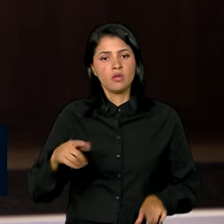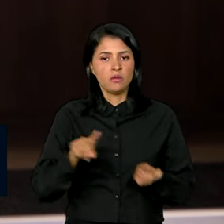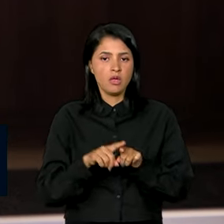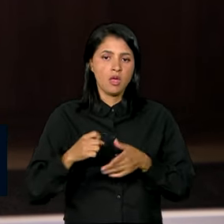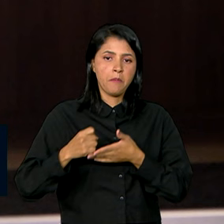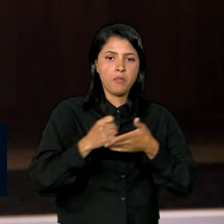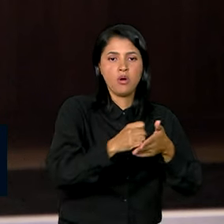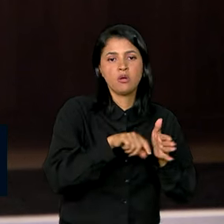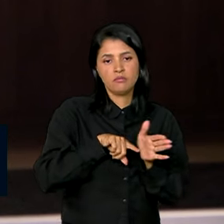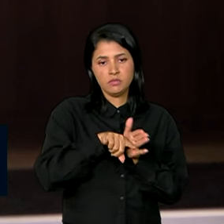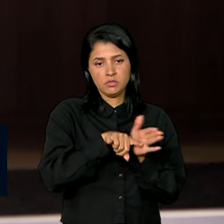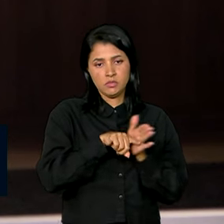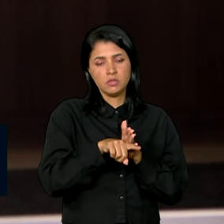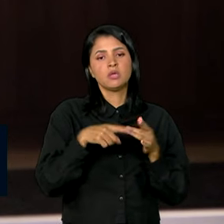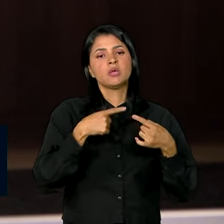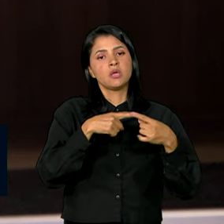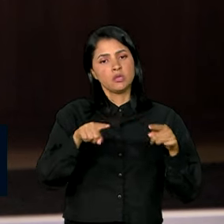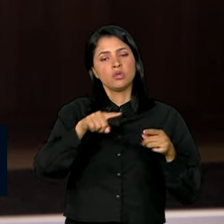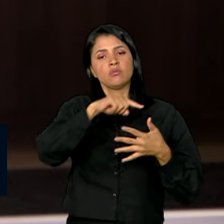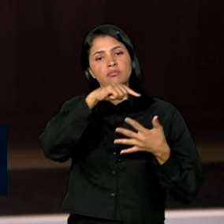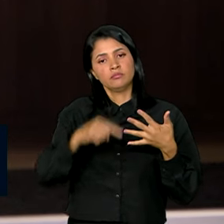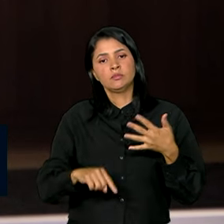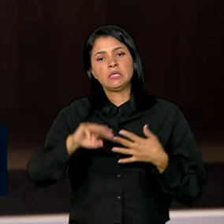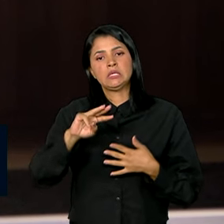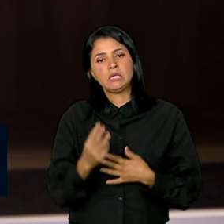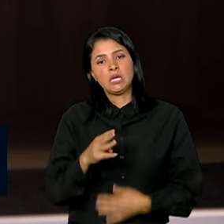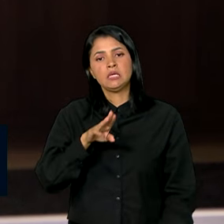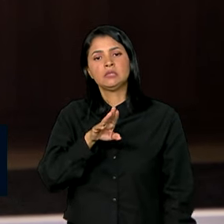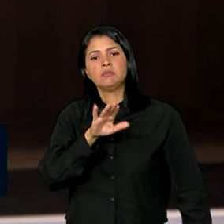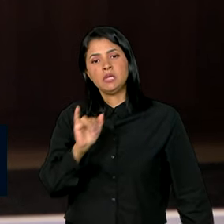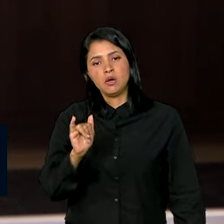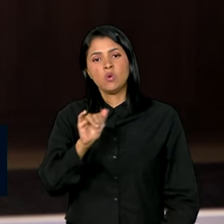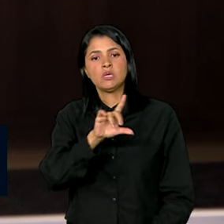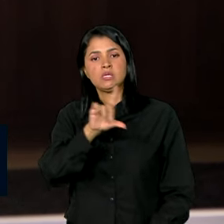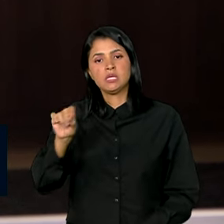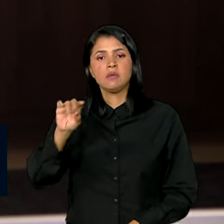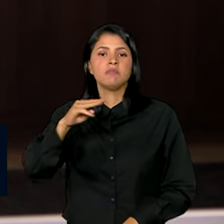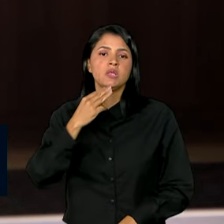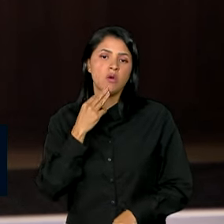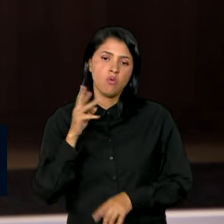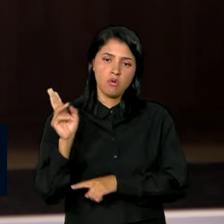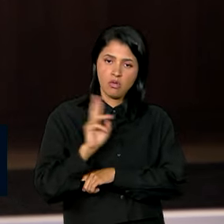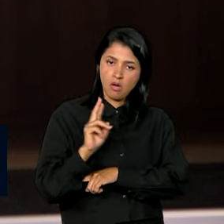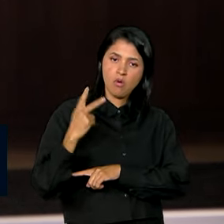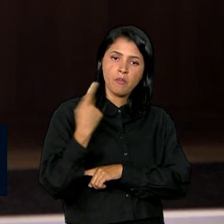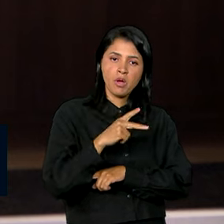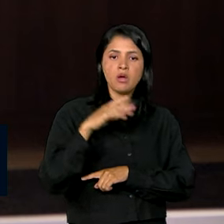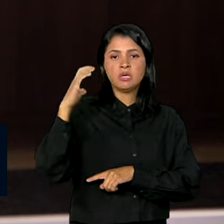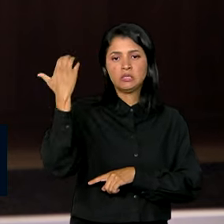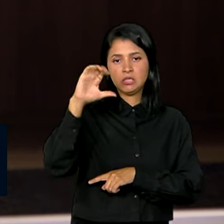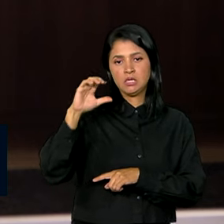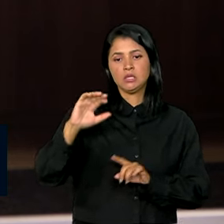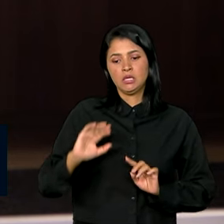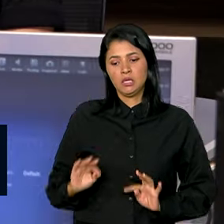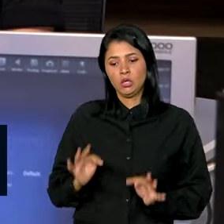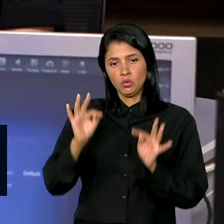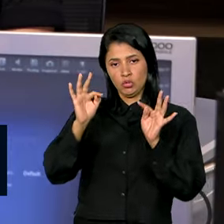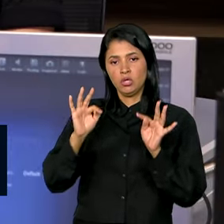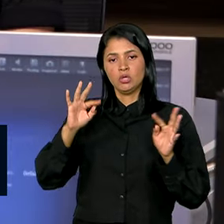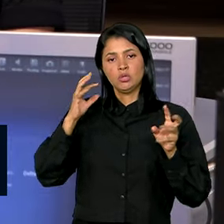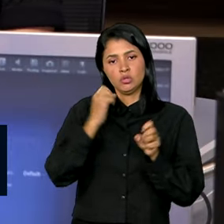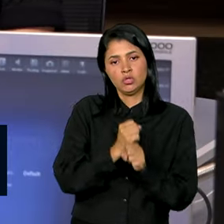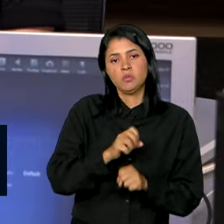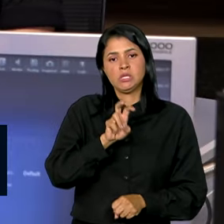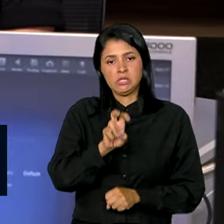apoiam a pesquisa, lançaram um pacote de 3 bilhões e 100 milhões de reais para a ciência e tecnologia. Ao todo, são